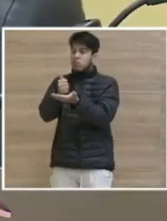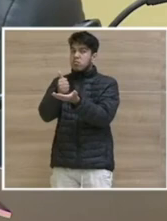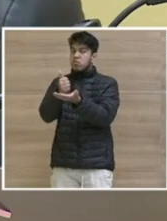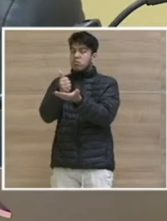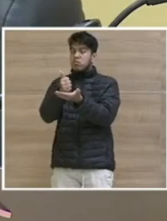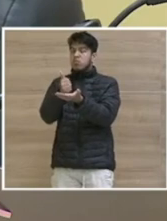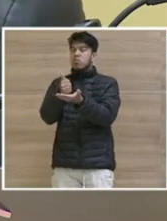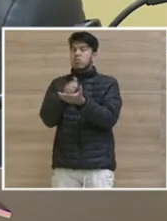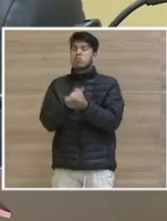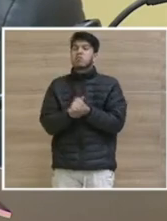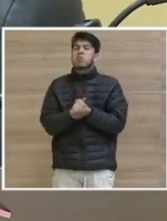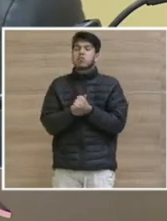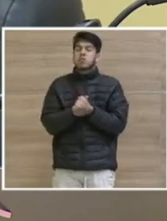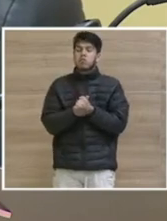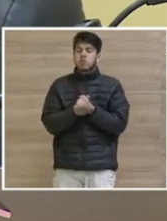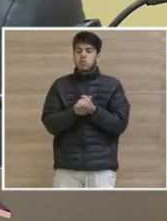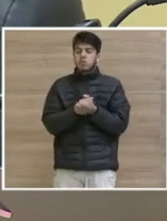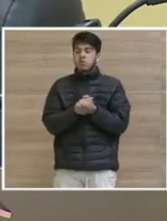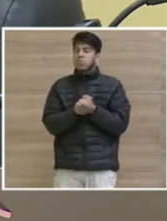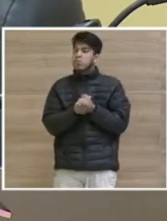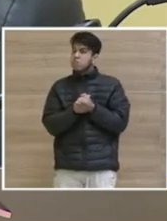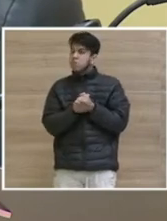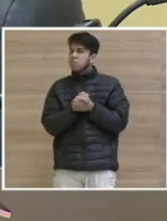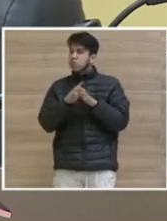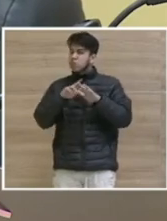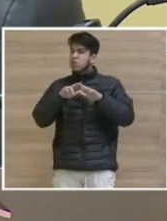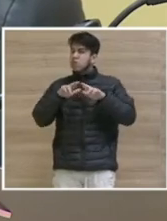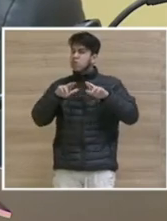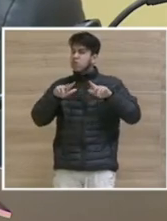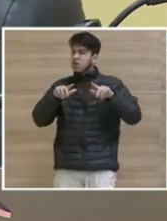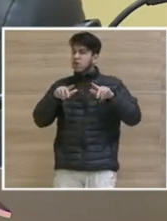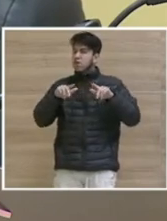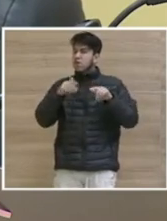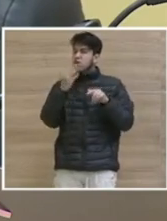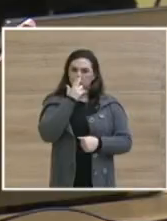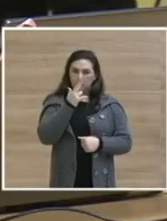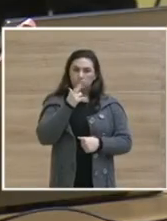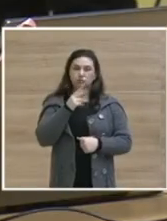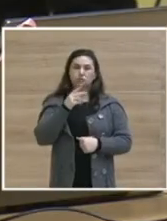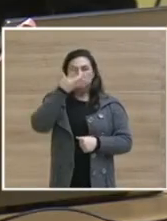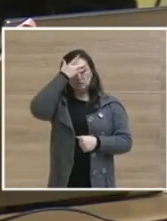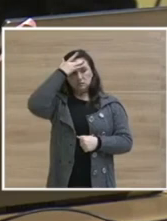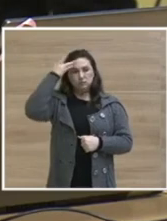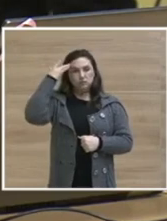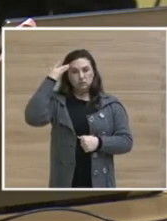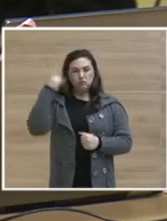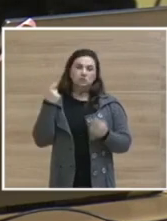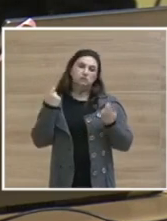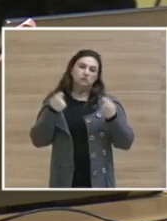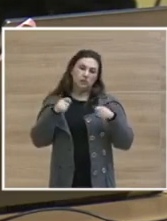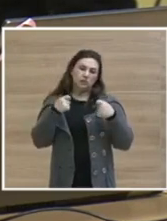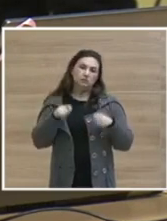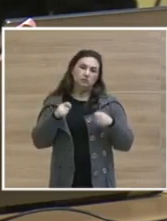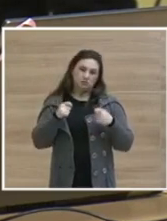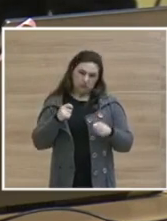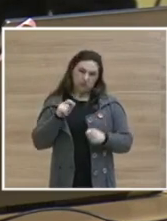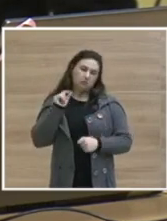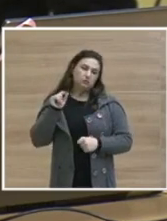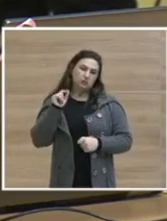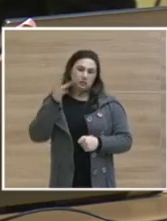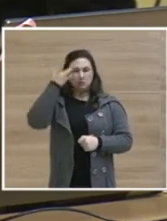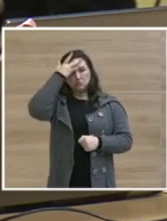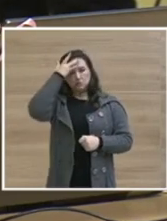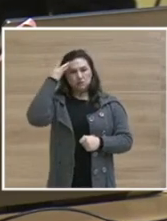famílias em situação de vulnerabilidade inscritas no CAD único mas não uma sexta comum devem fazer parte dela produtos